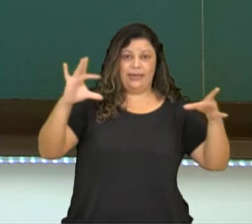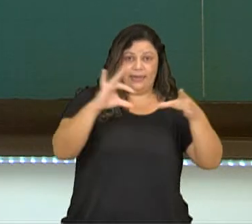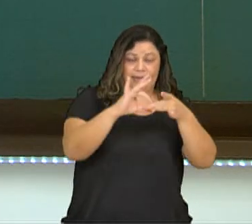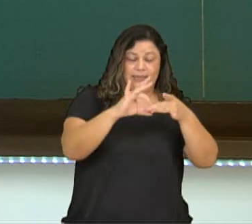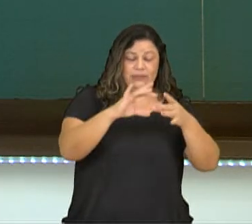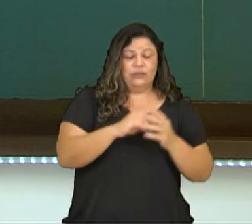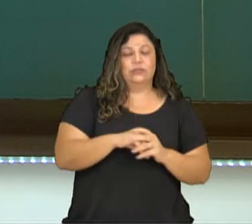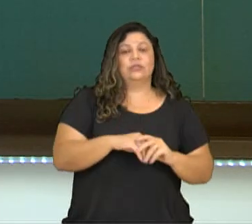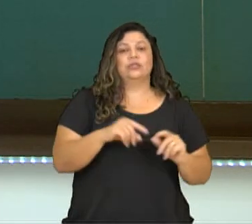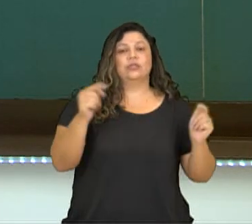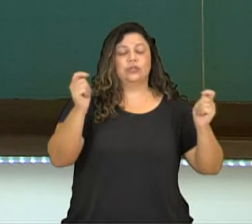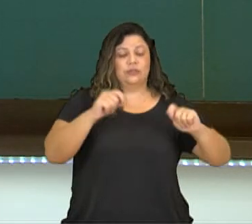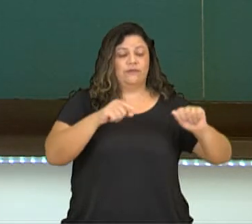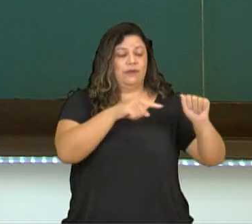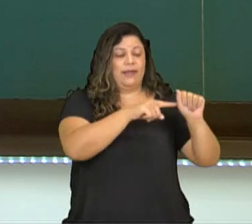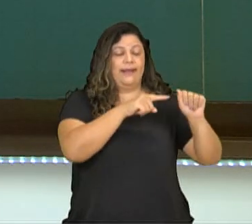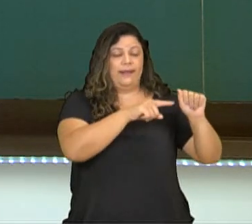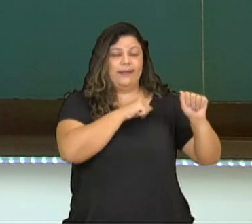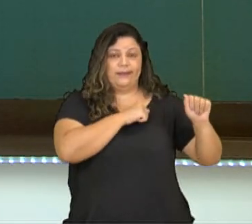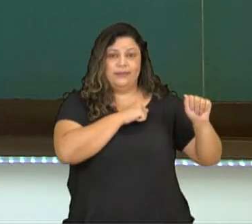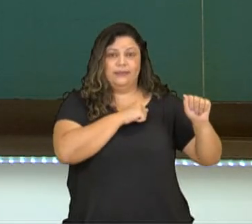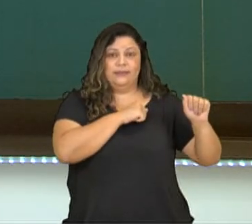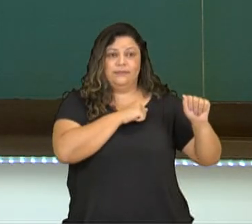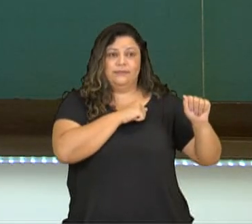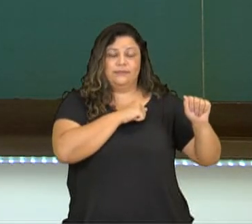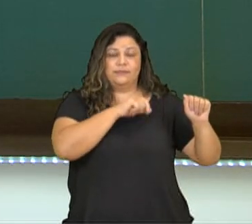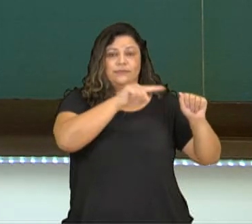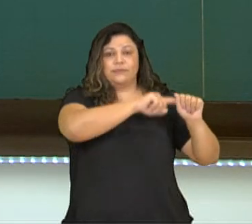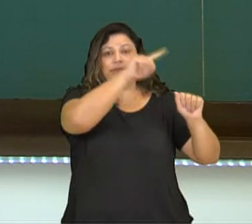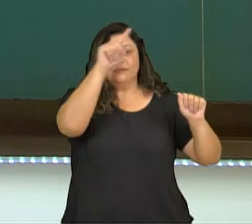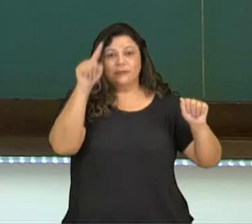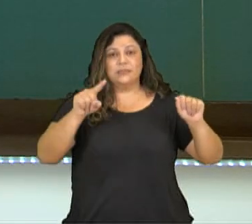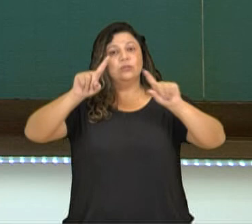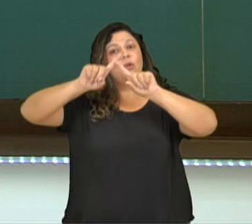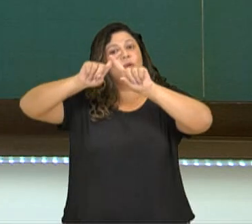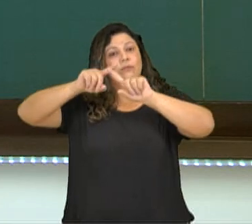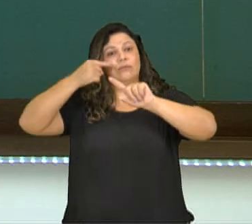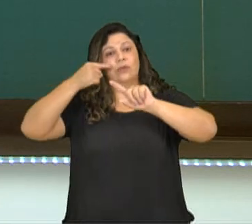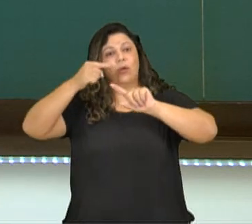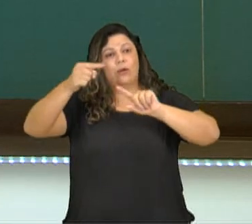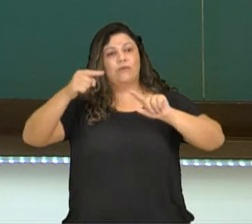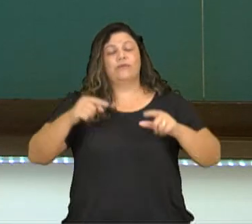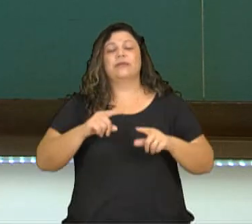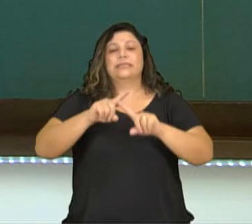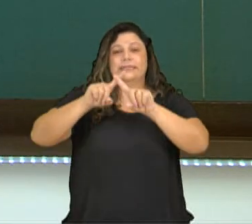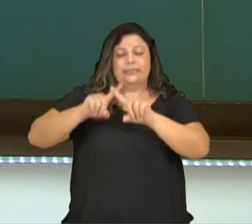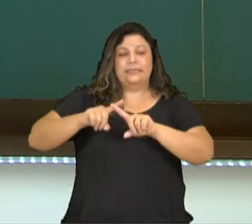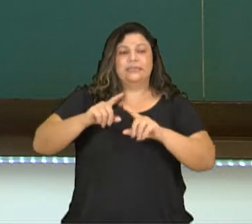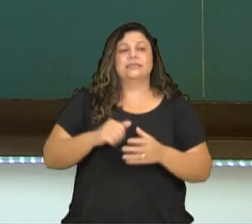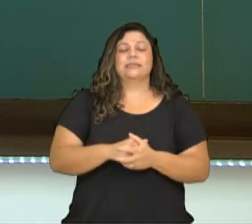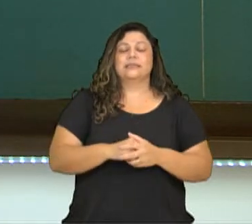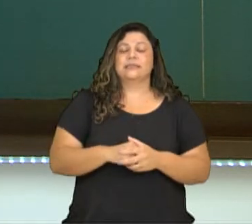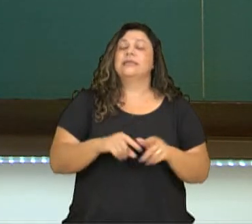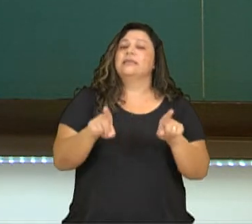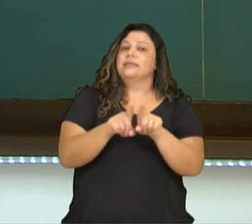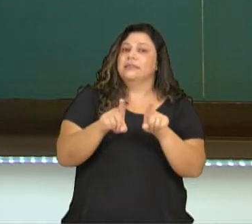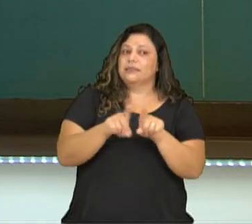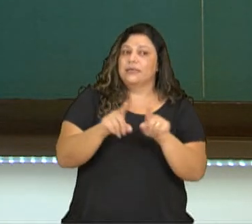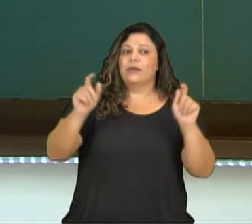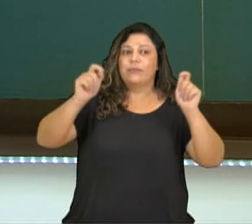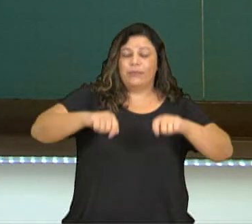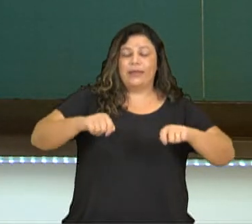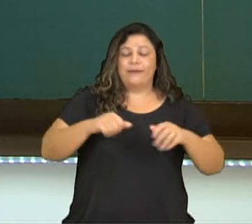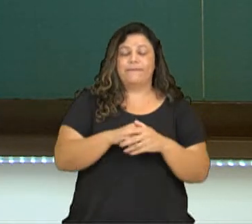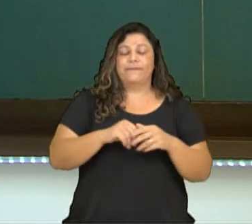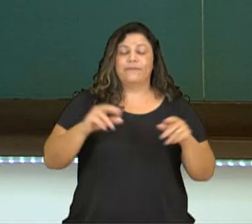ser igual ao produto das projeções sobre a hipotenusa. E por fim, mas não menos importante, aquela que